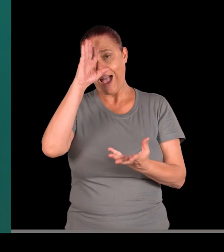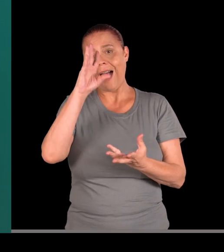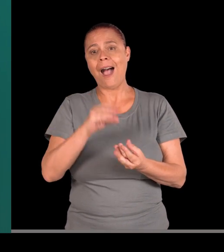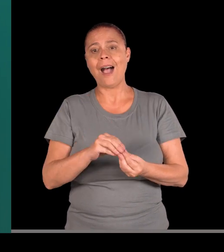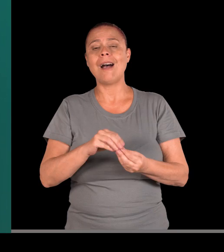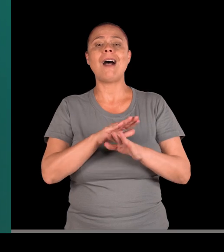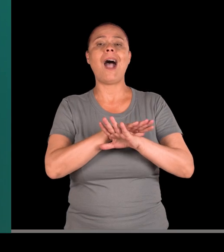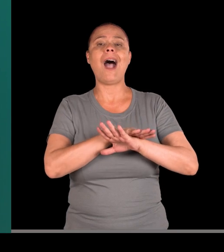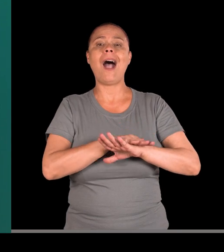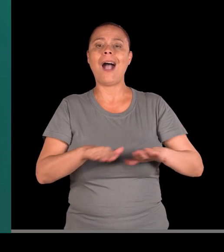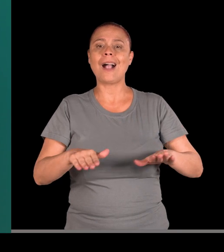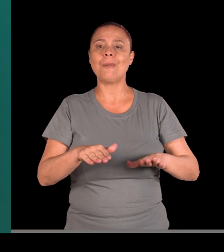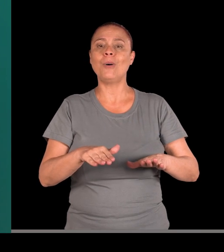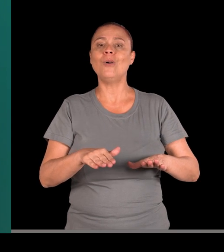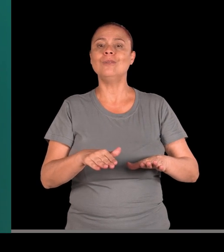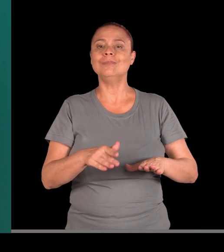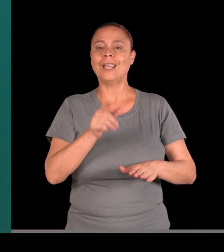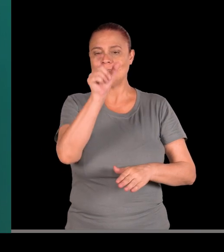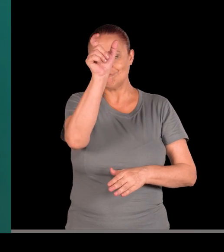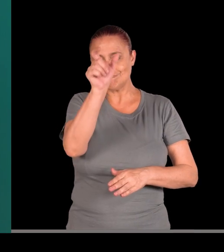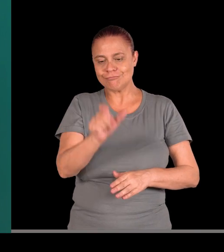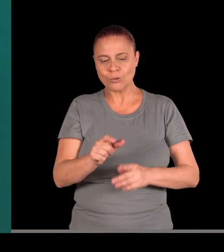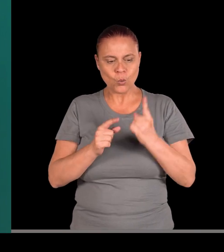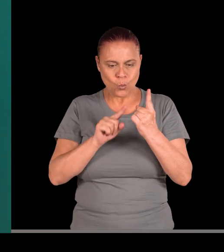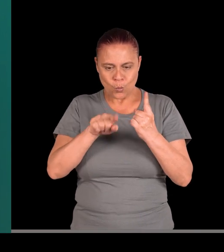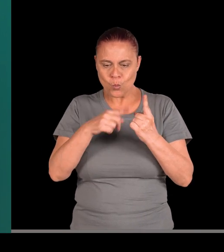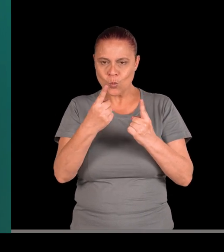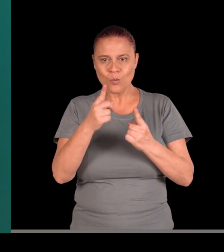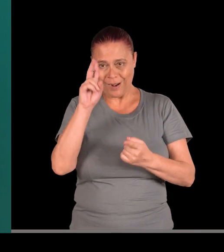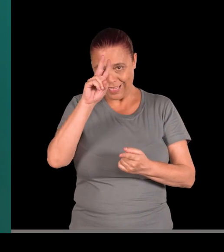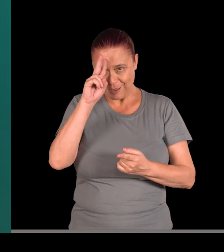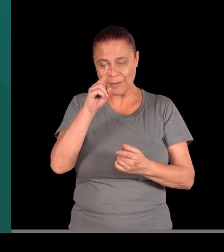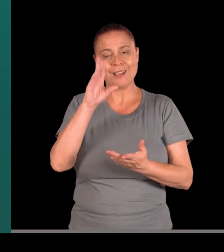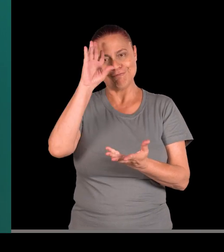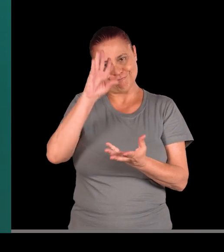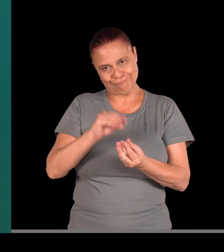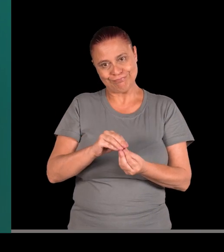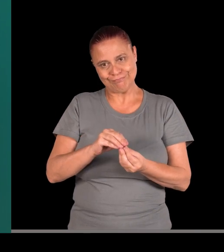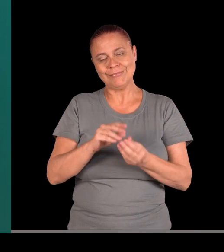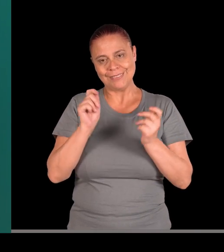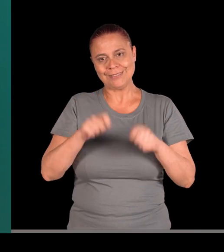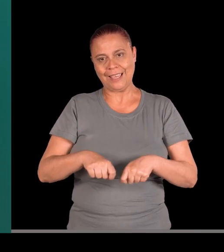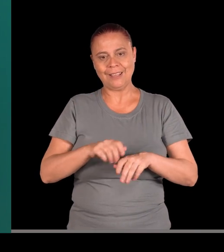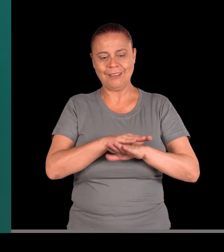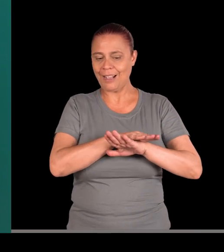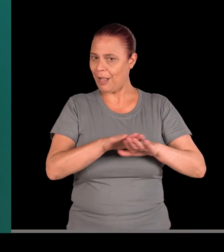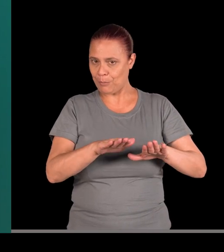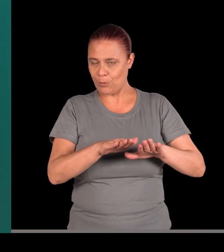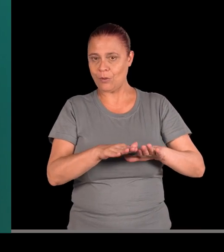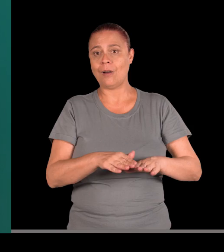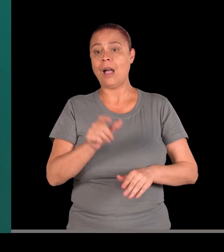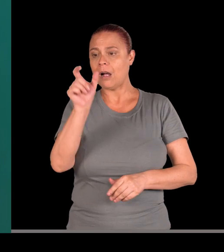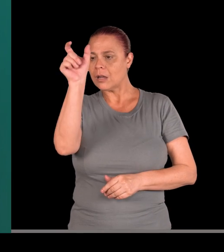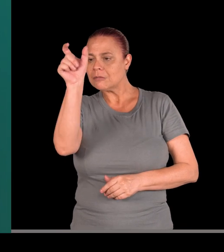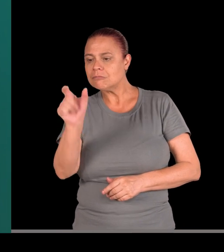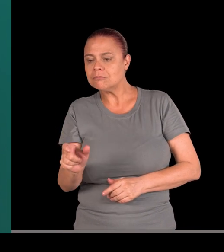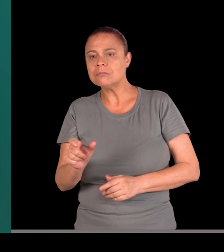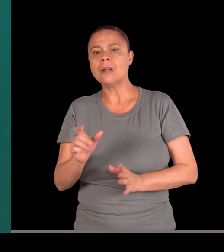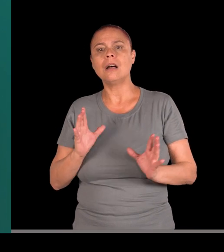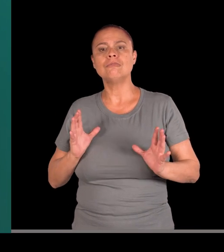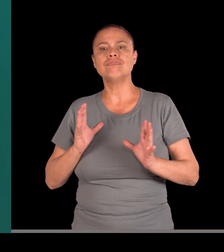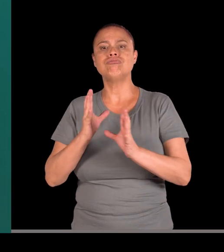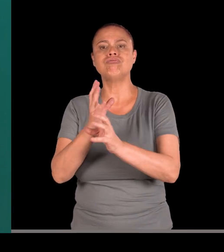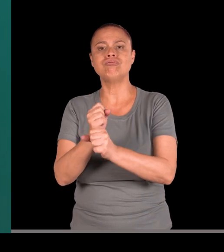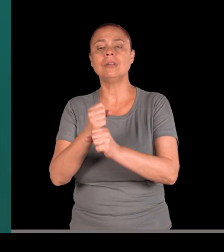1. Agora, terminamos, porque, olha, chegamos no 1, 1. O que nós vamos fazer? Nós vamos resolver